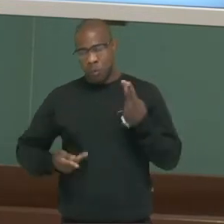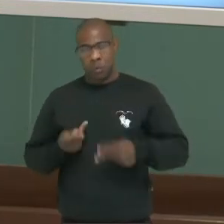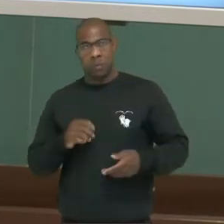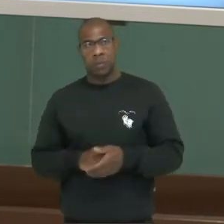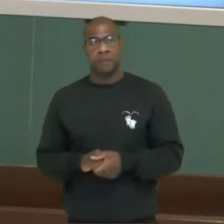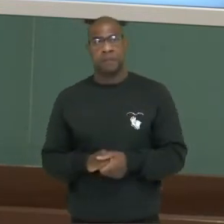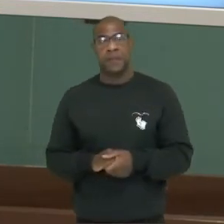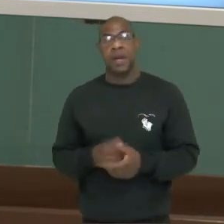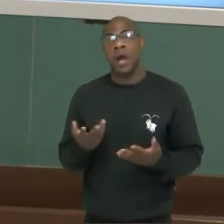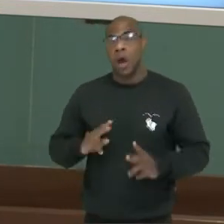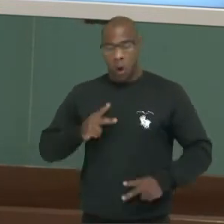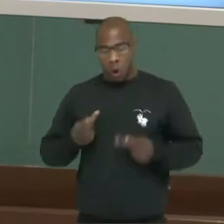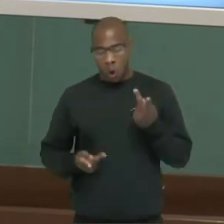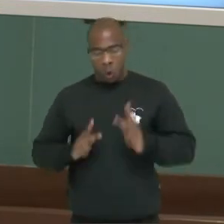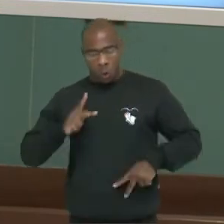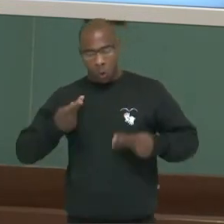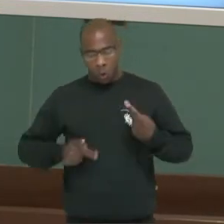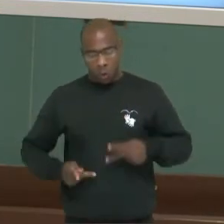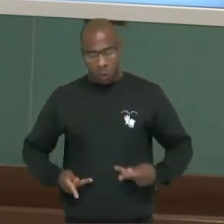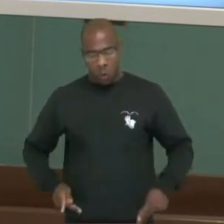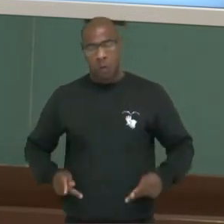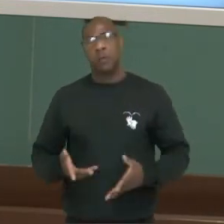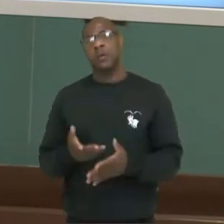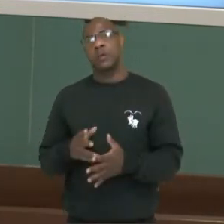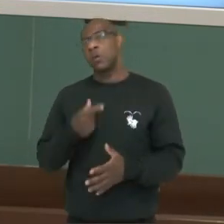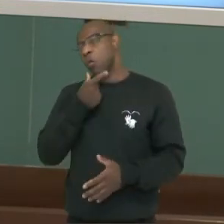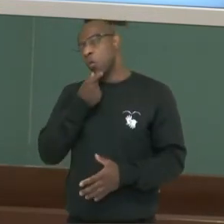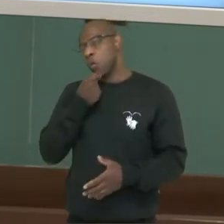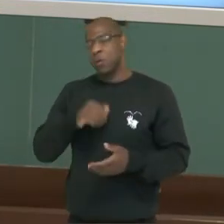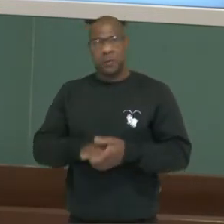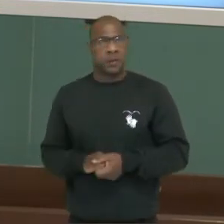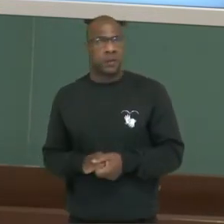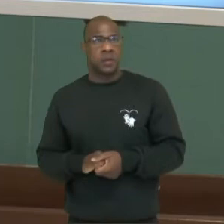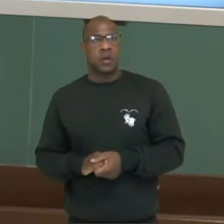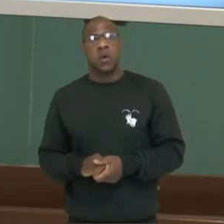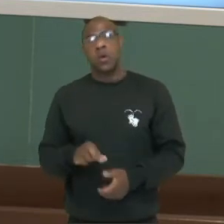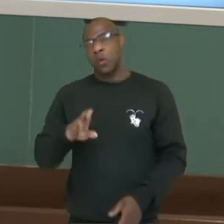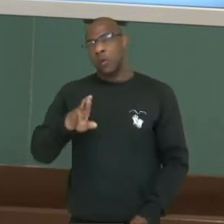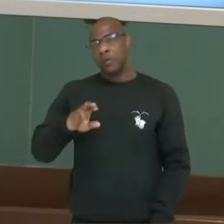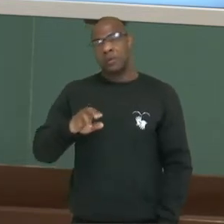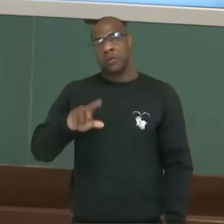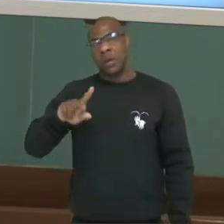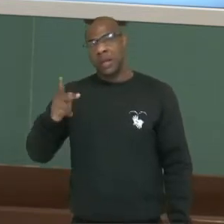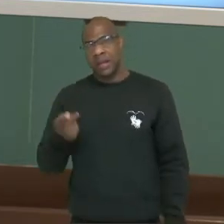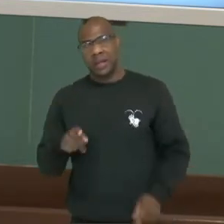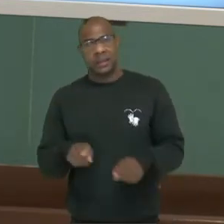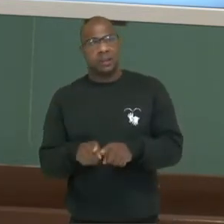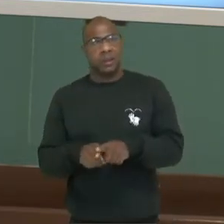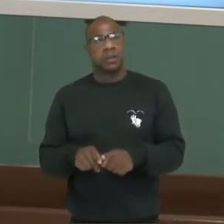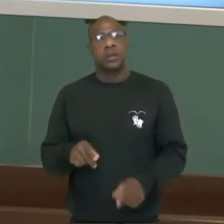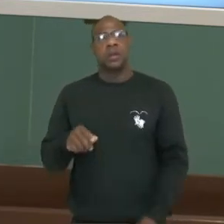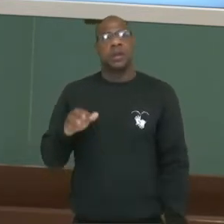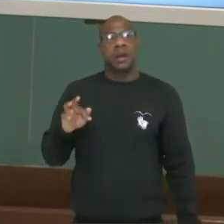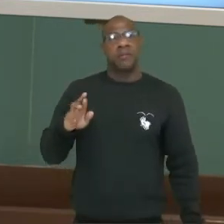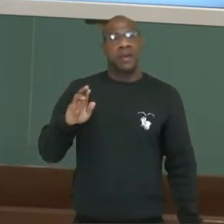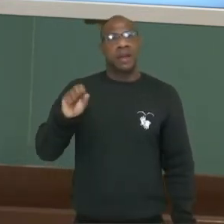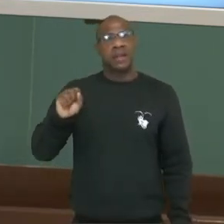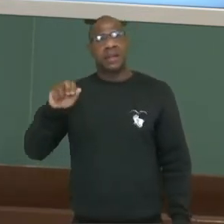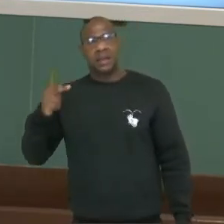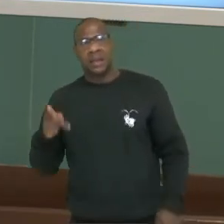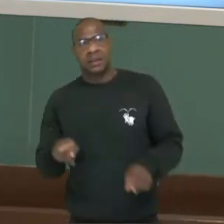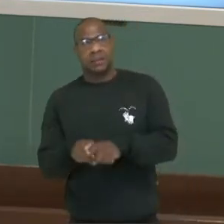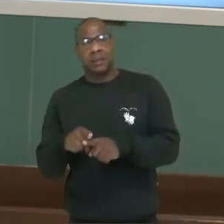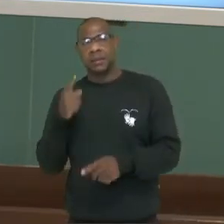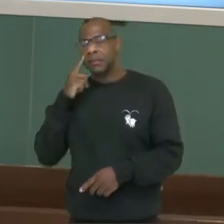Hormônios masculinos. O LH e o FSH são hormônios que a hipófise produz. Tem só uma coisa que eu